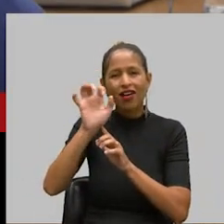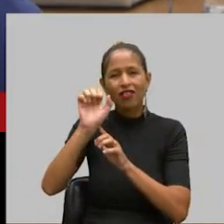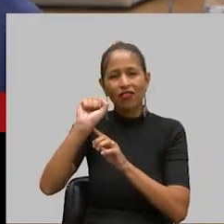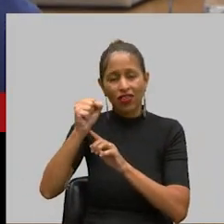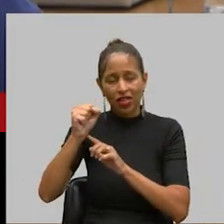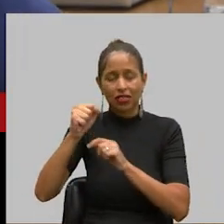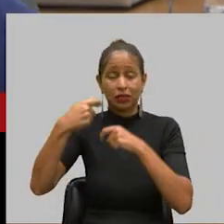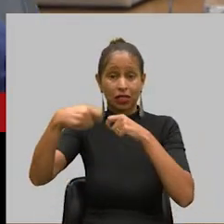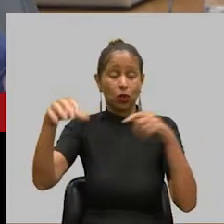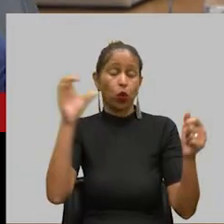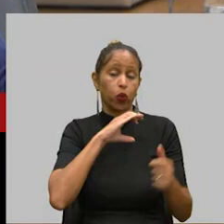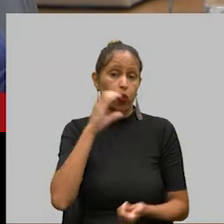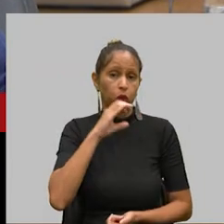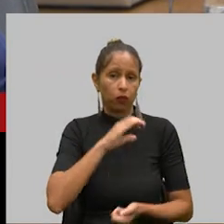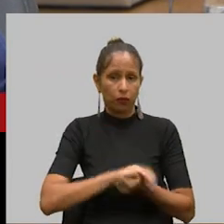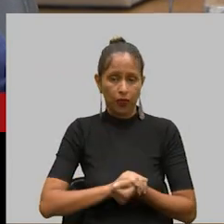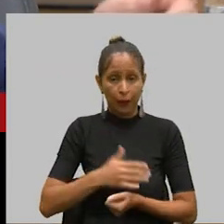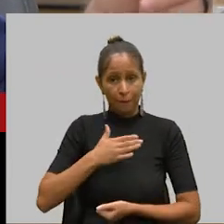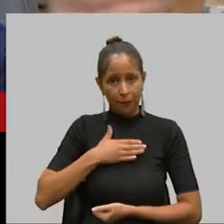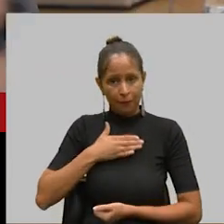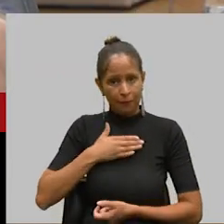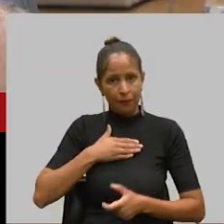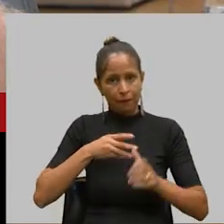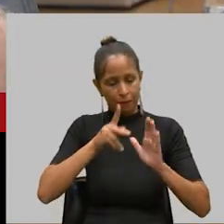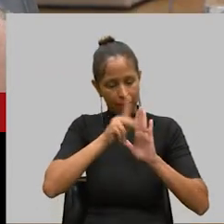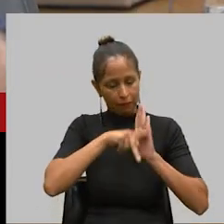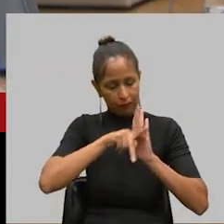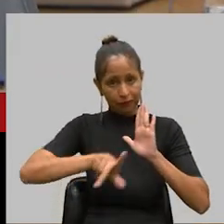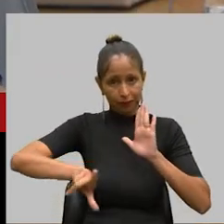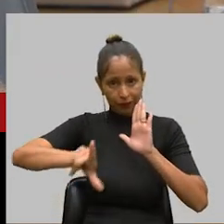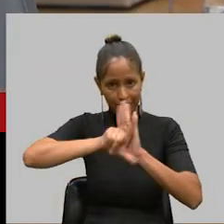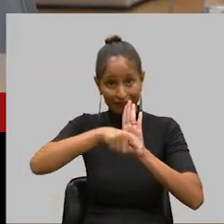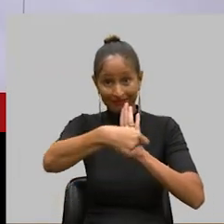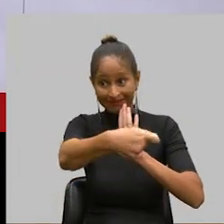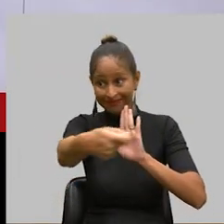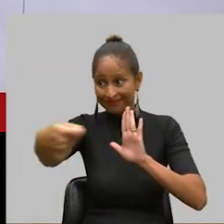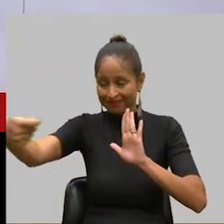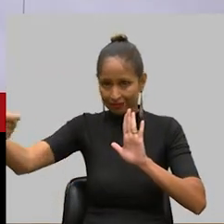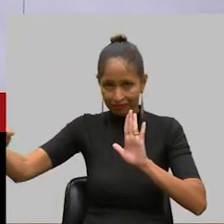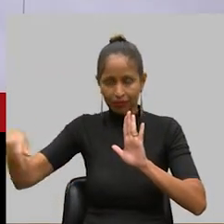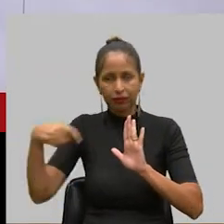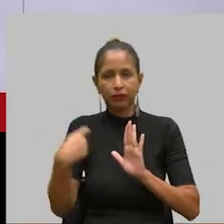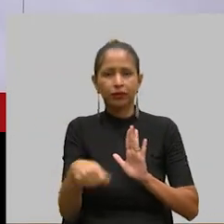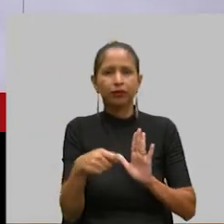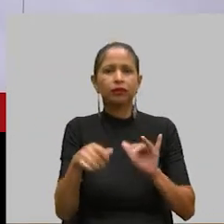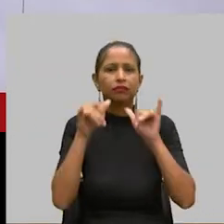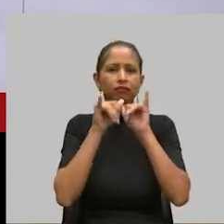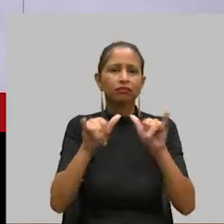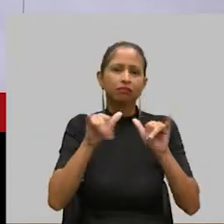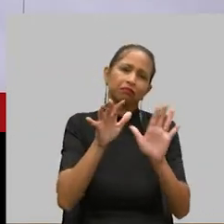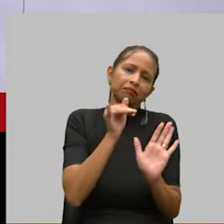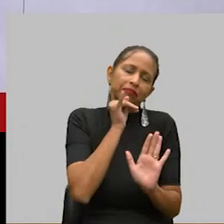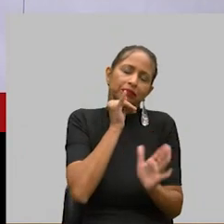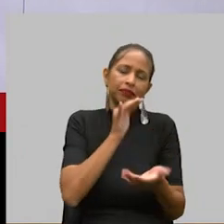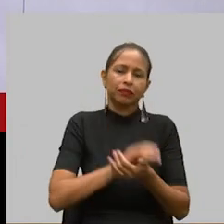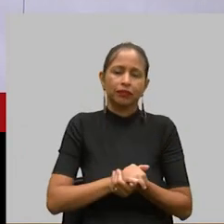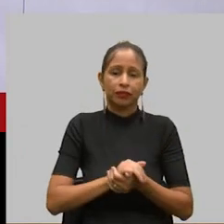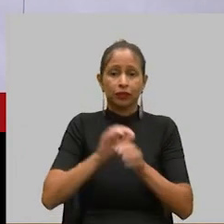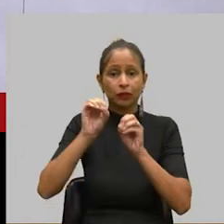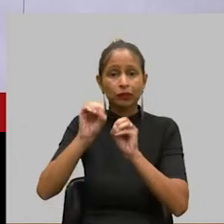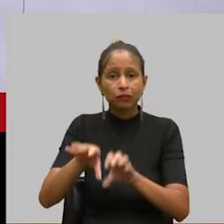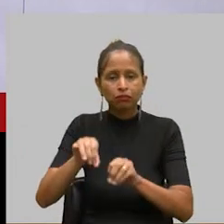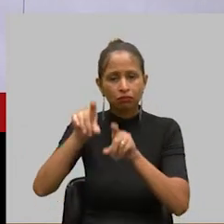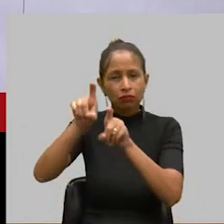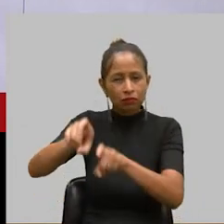de imediato e para mim o projeto de lei que você distribuiu aí a gente precisava dizer assim por exemplo Educação do